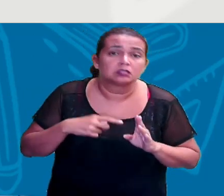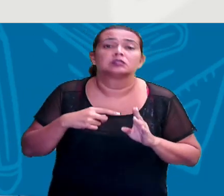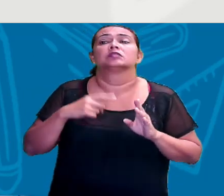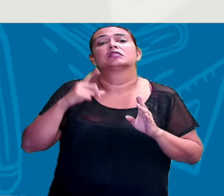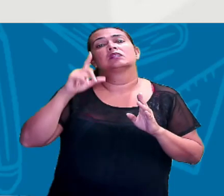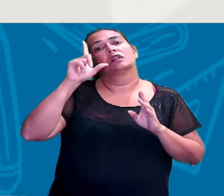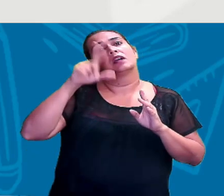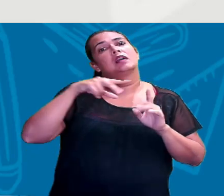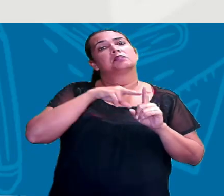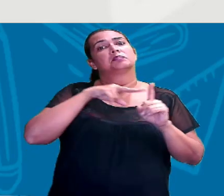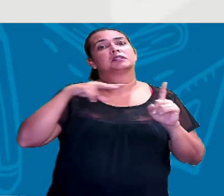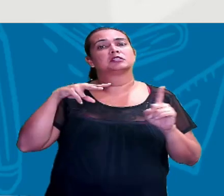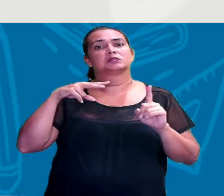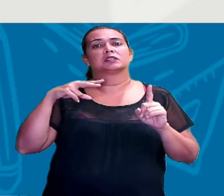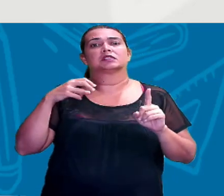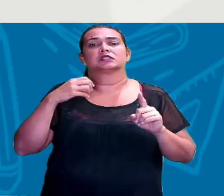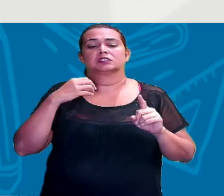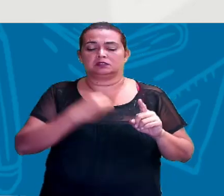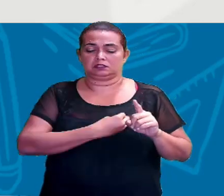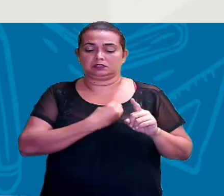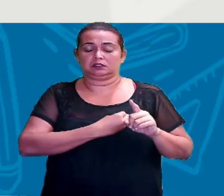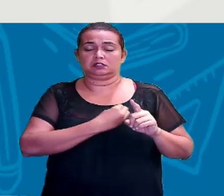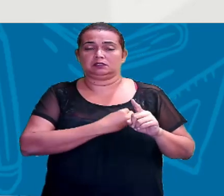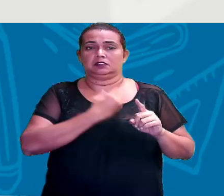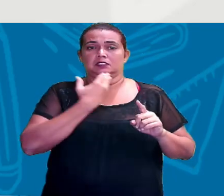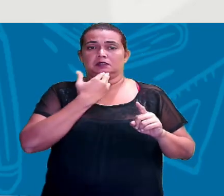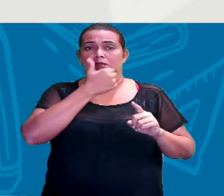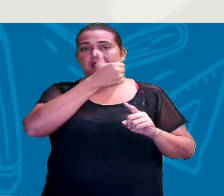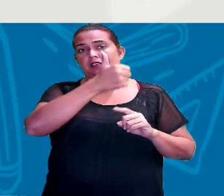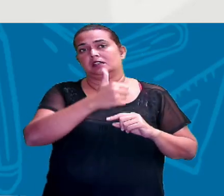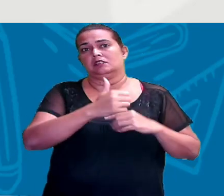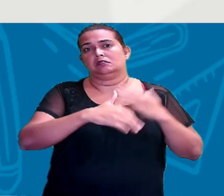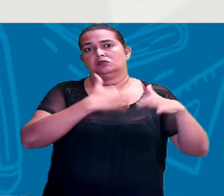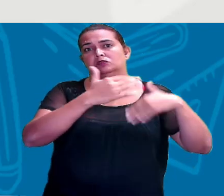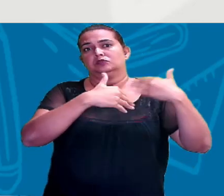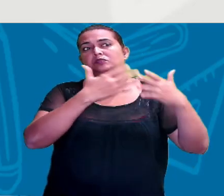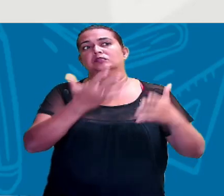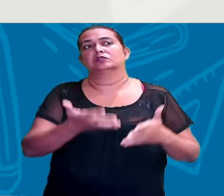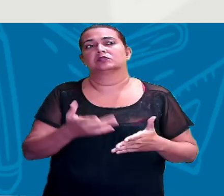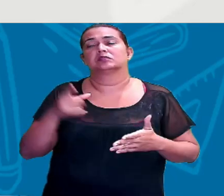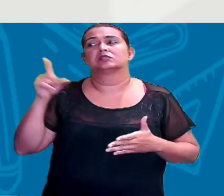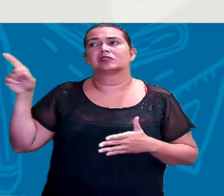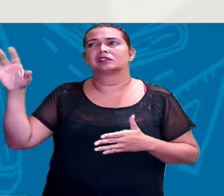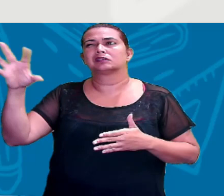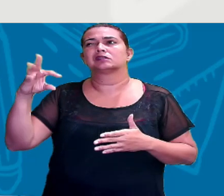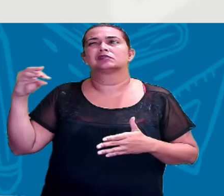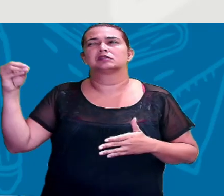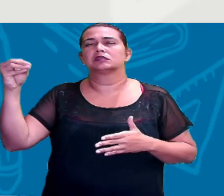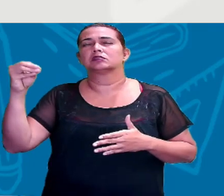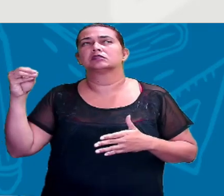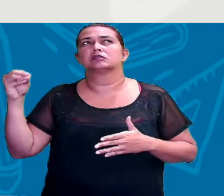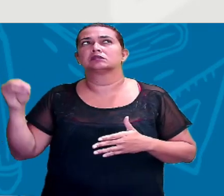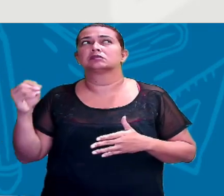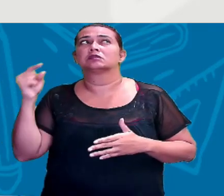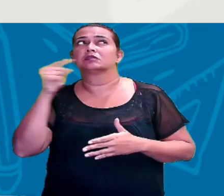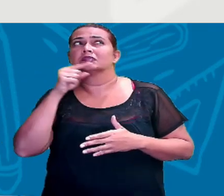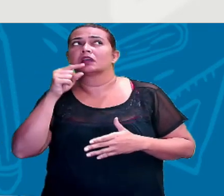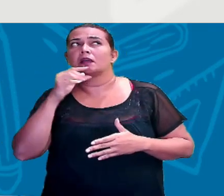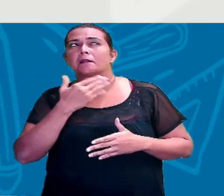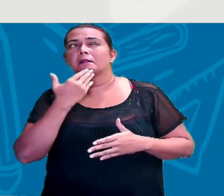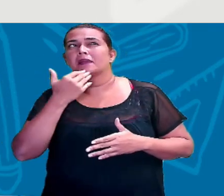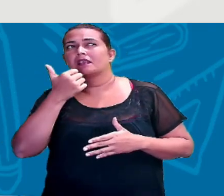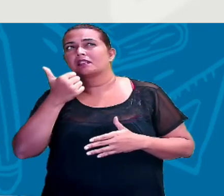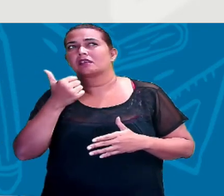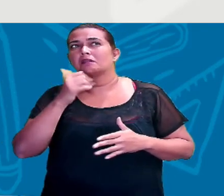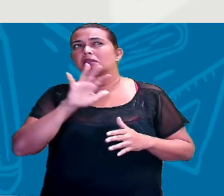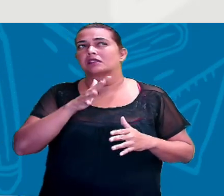América Latina e a América como um todo era uma grande perspectiva para esses imigrantes, certo? Só que, a partir